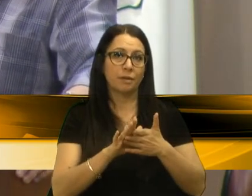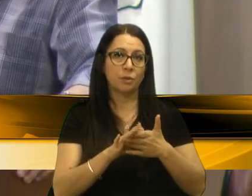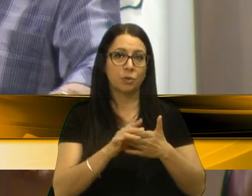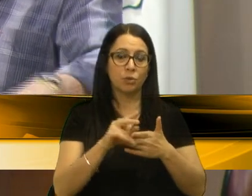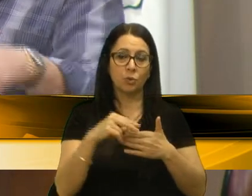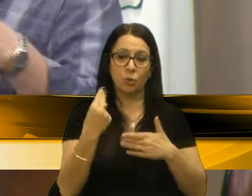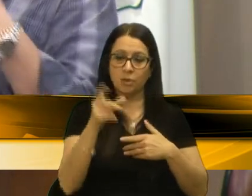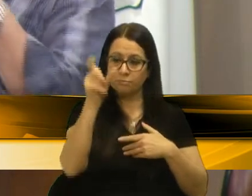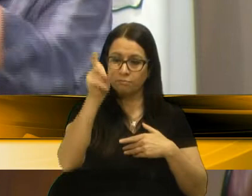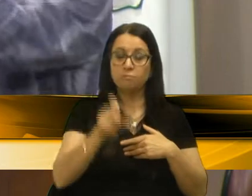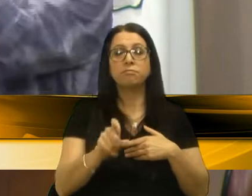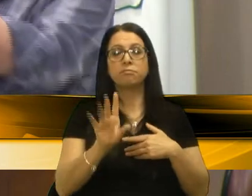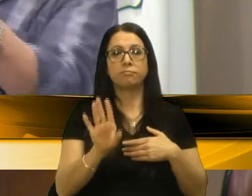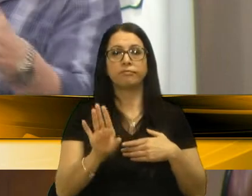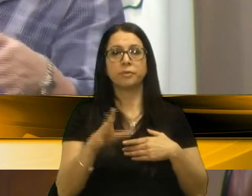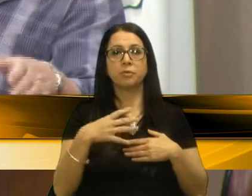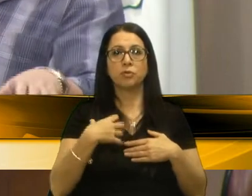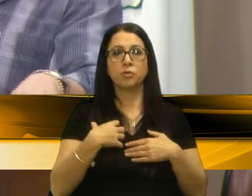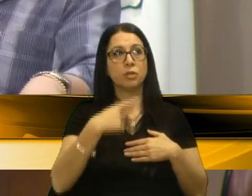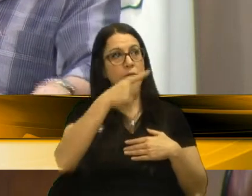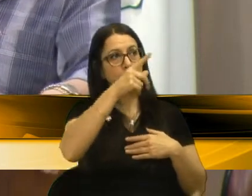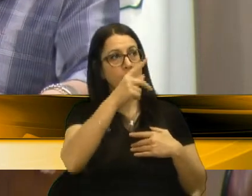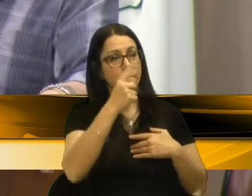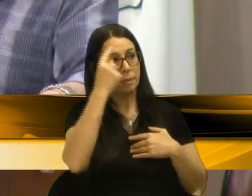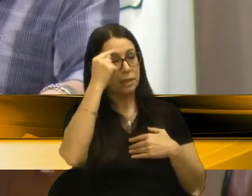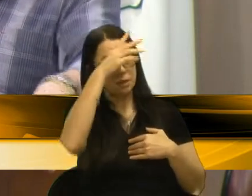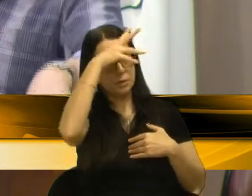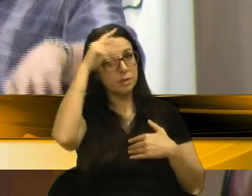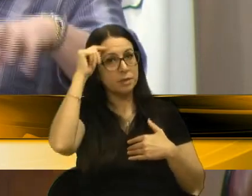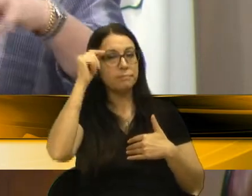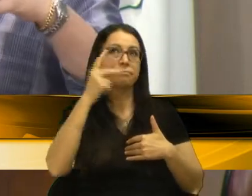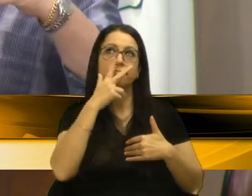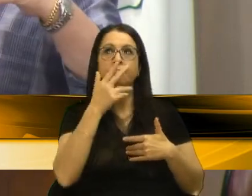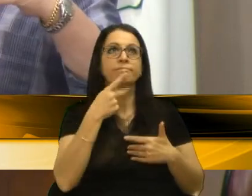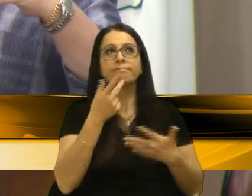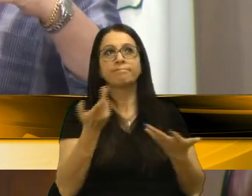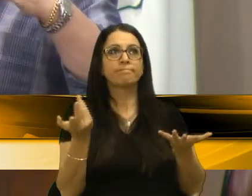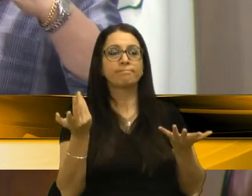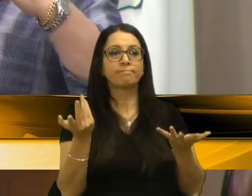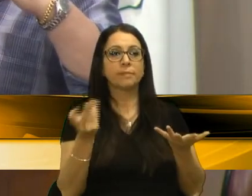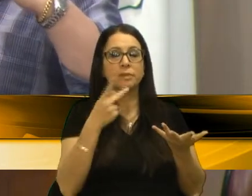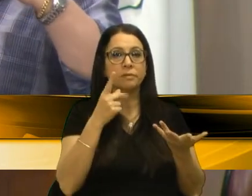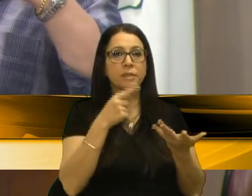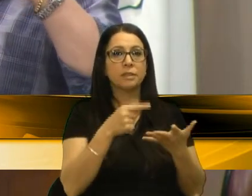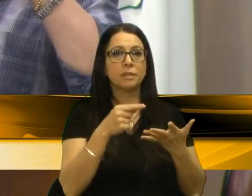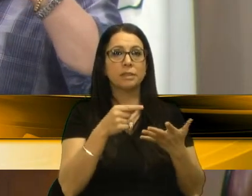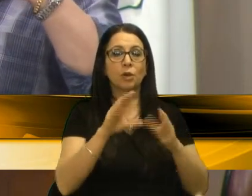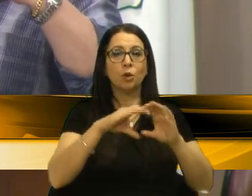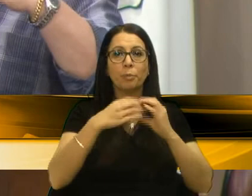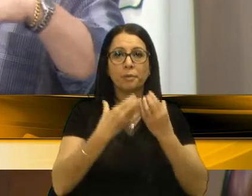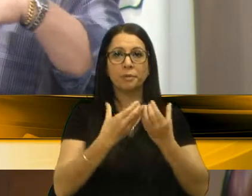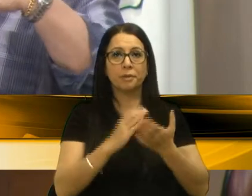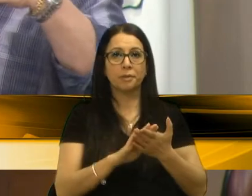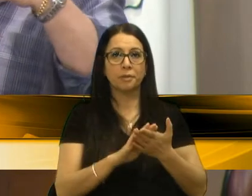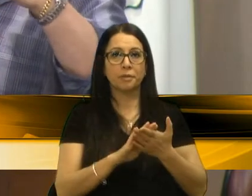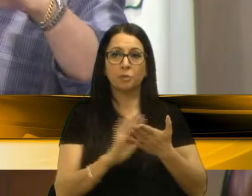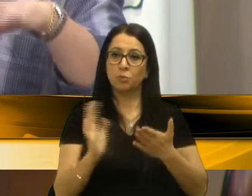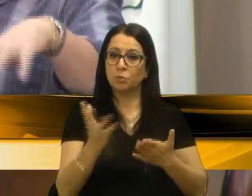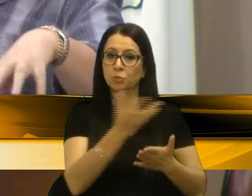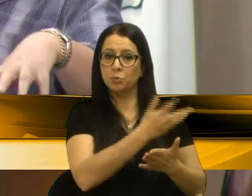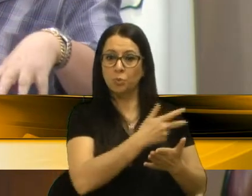postura com relação ao executivo. É tipo assim, dizer que a comunidade como um